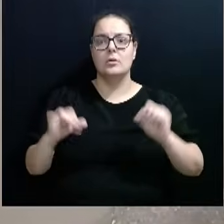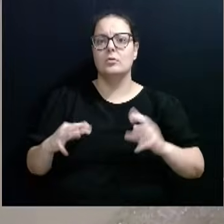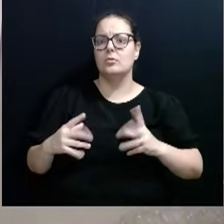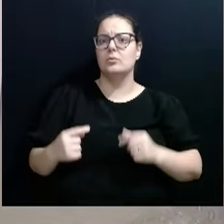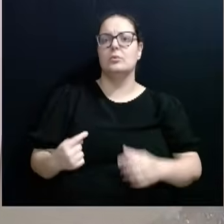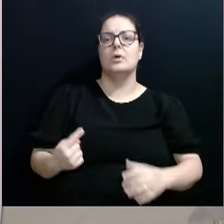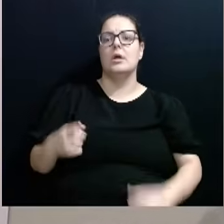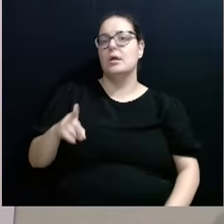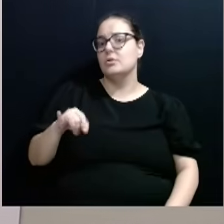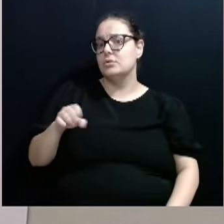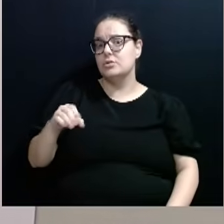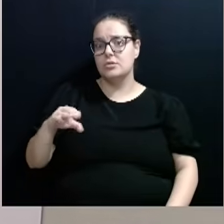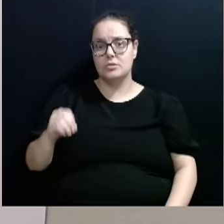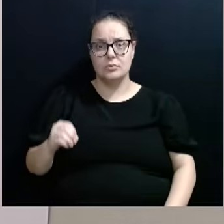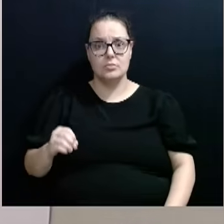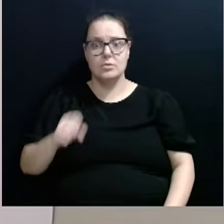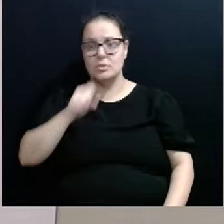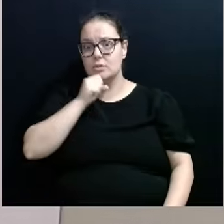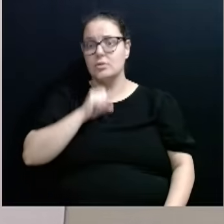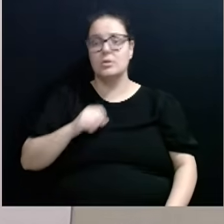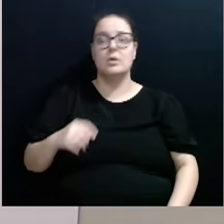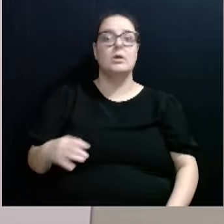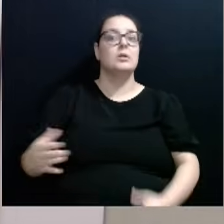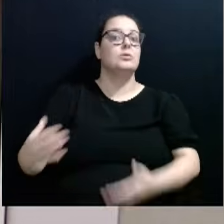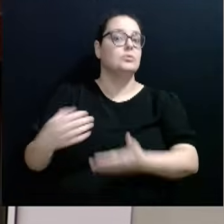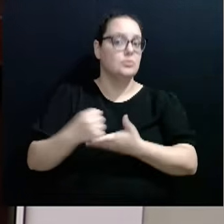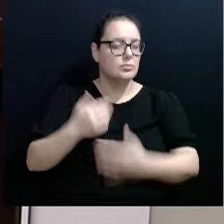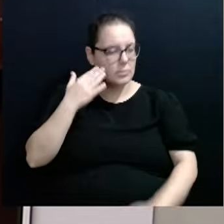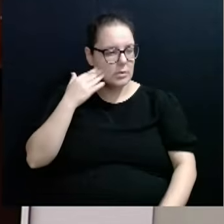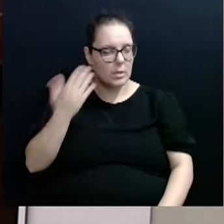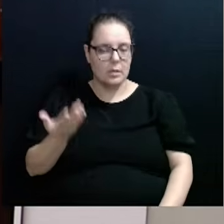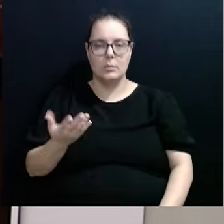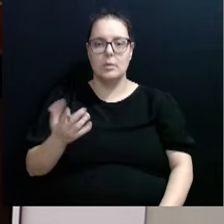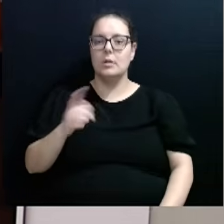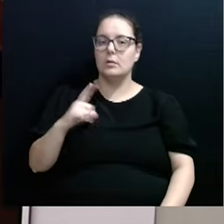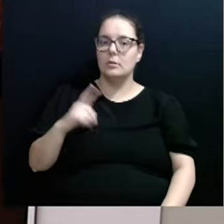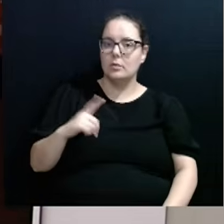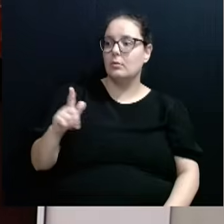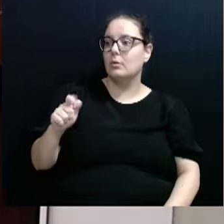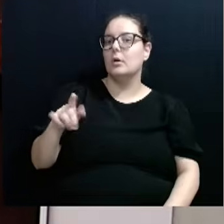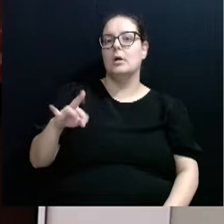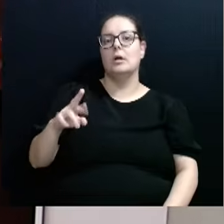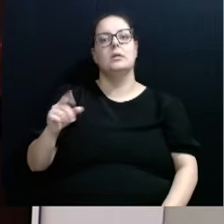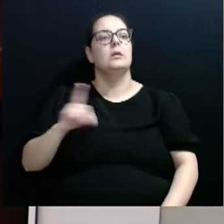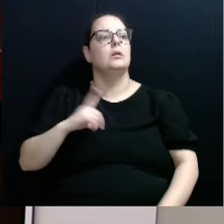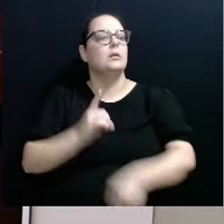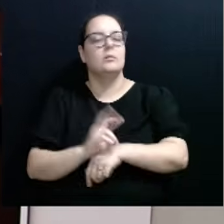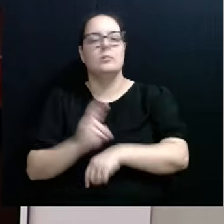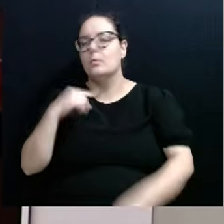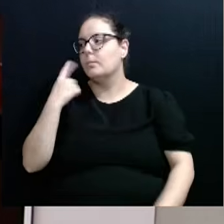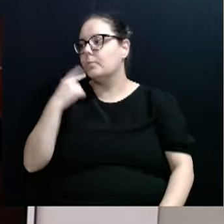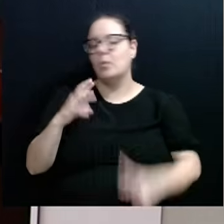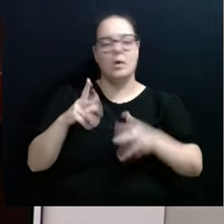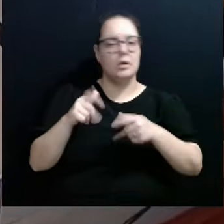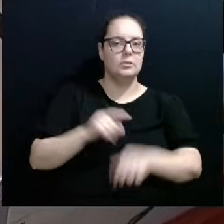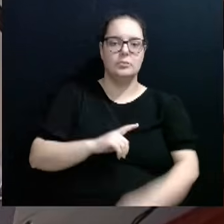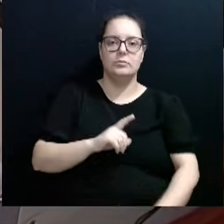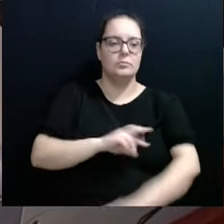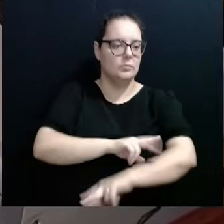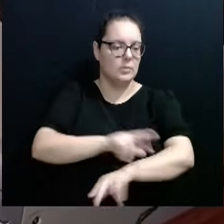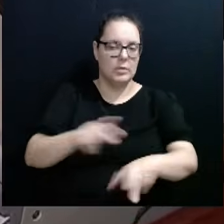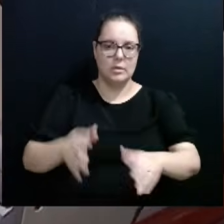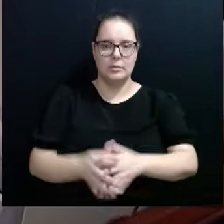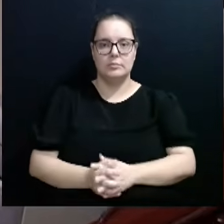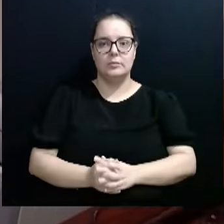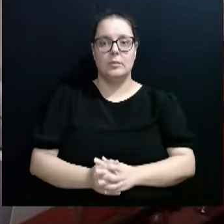aparelhos de som, ele coleciona, sabe? Então assim, tem um gari, tem o doutor, tem o advogado, tem tudo. Sim, quando você pensa